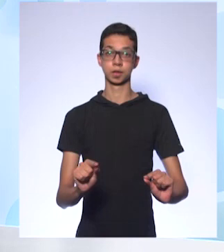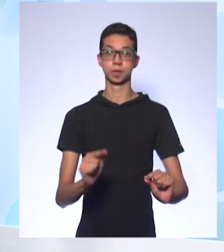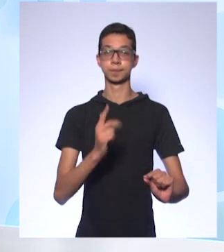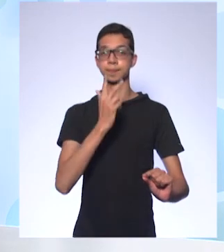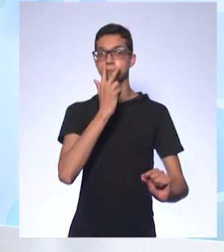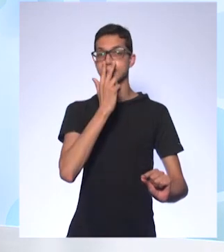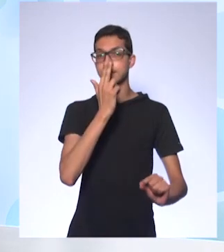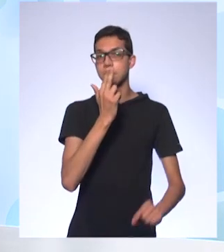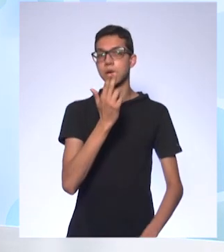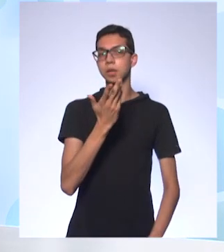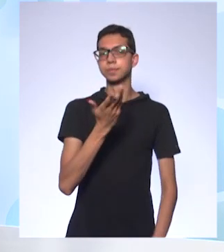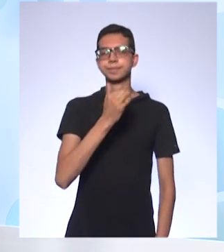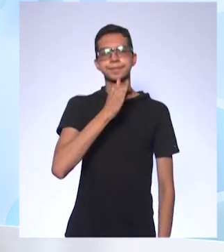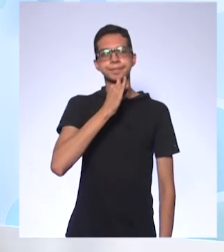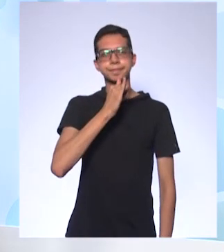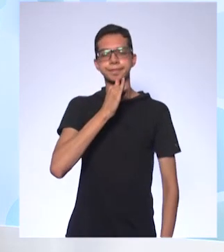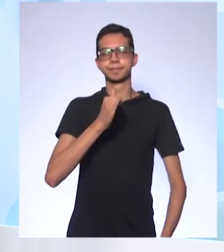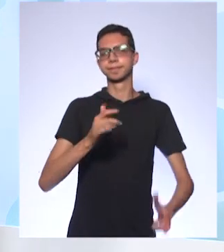presenteados com relógio.